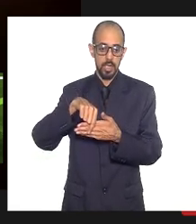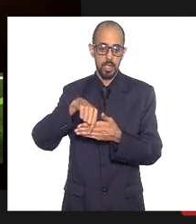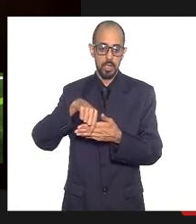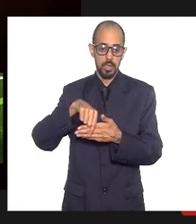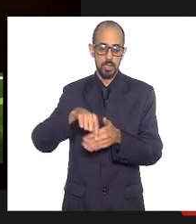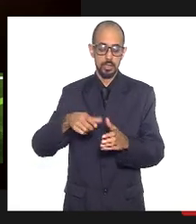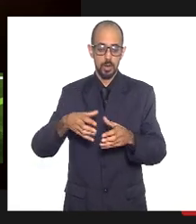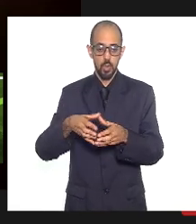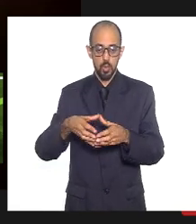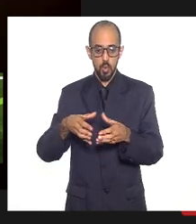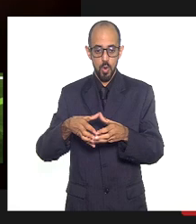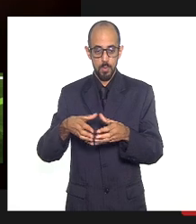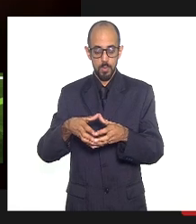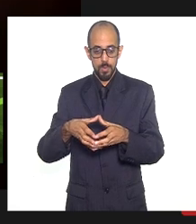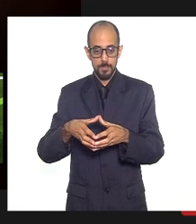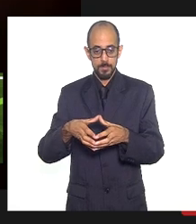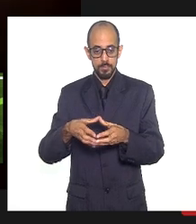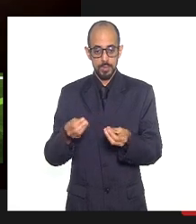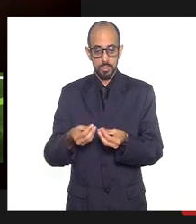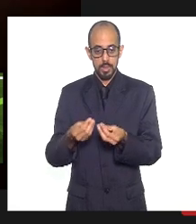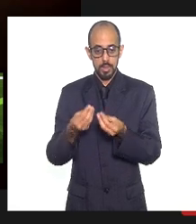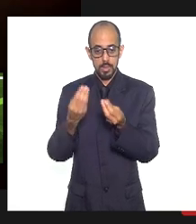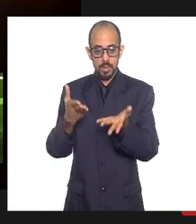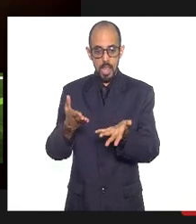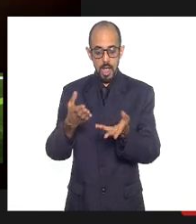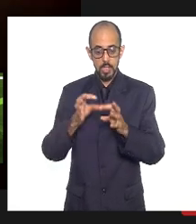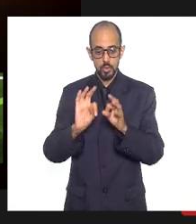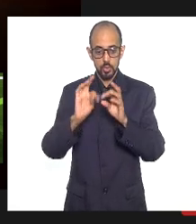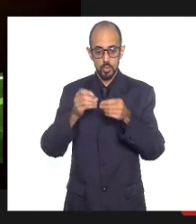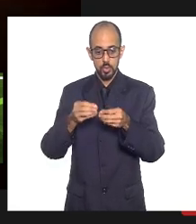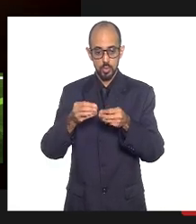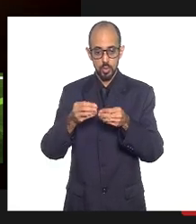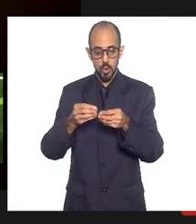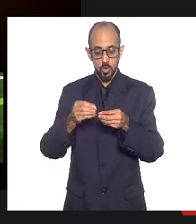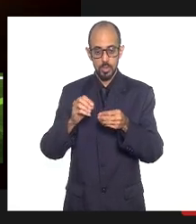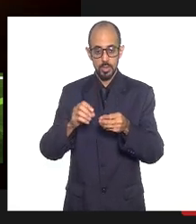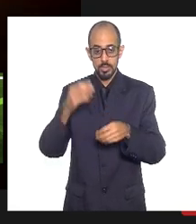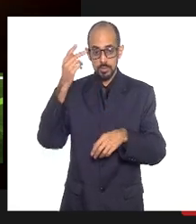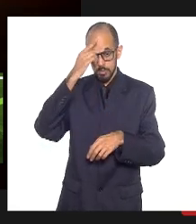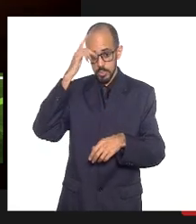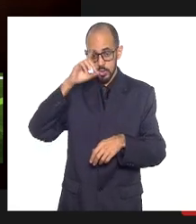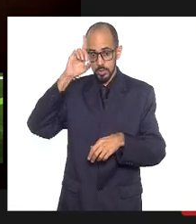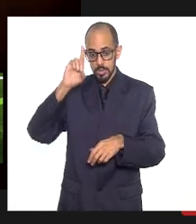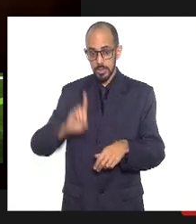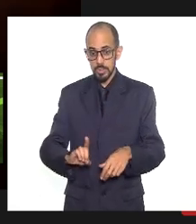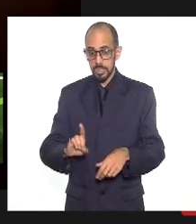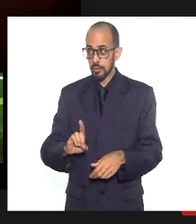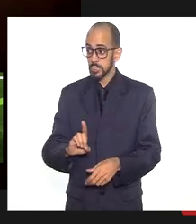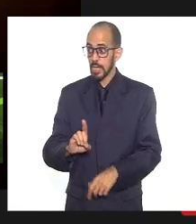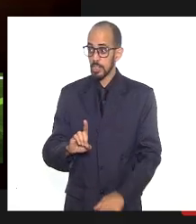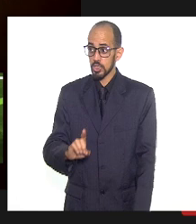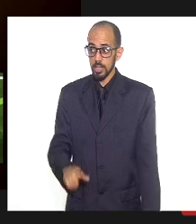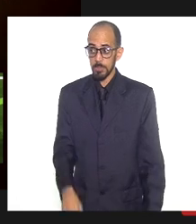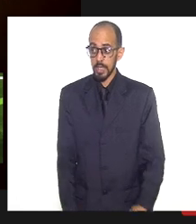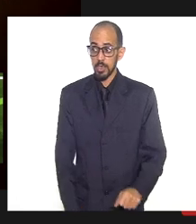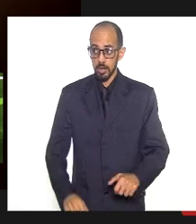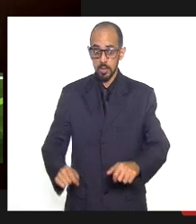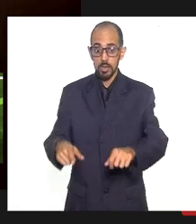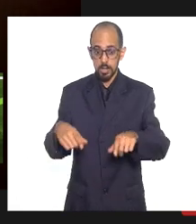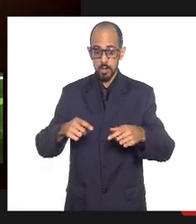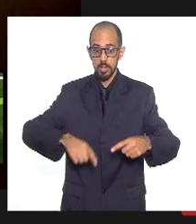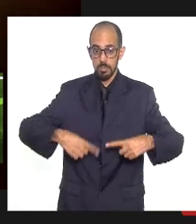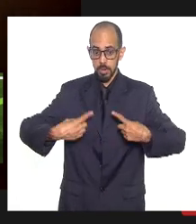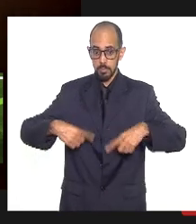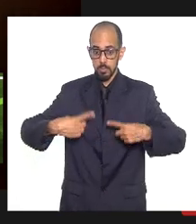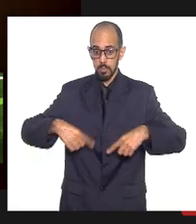esse grupo, trazendo todas as deficiências e tentando fazer uma política bem melhor